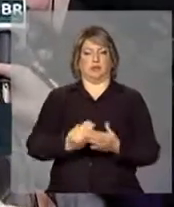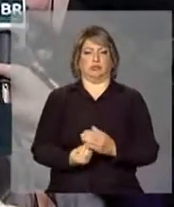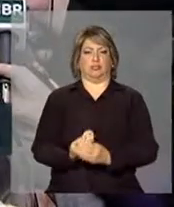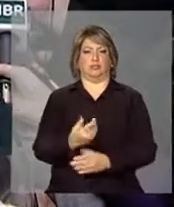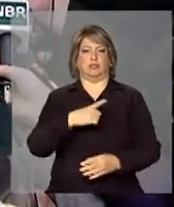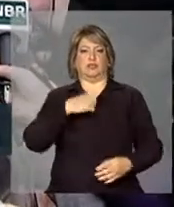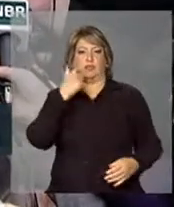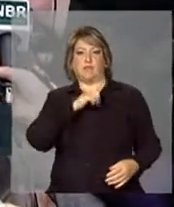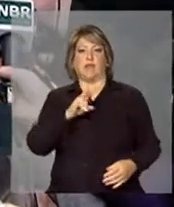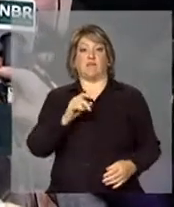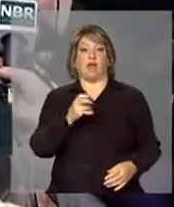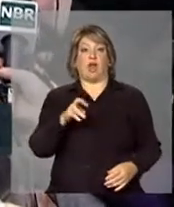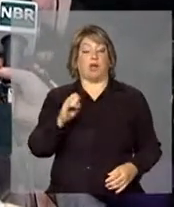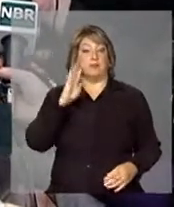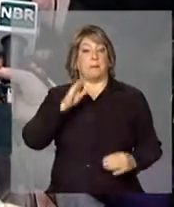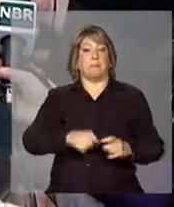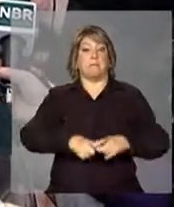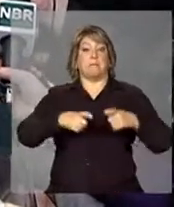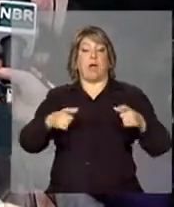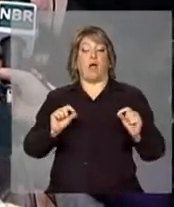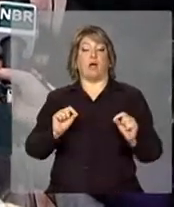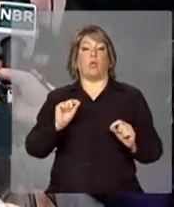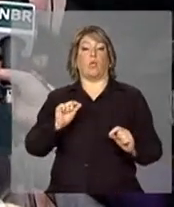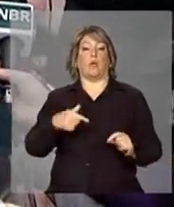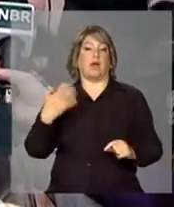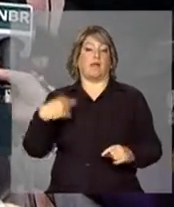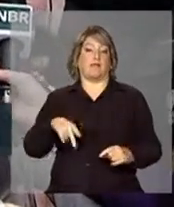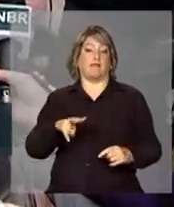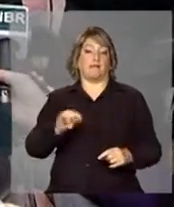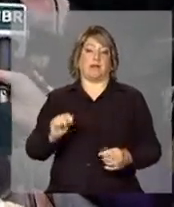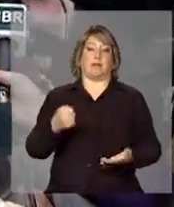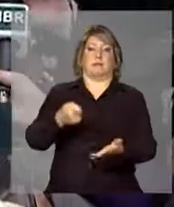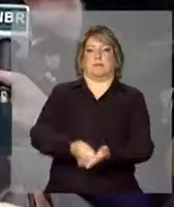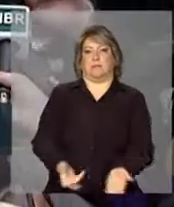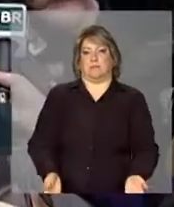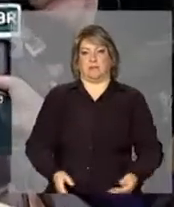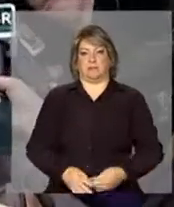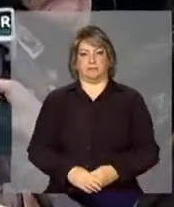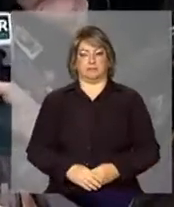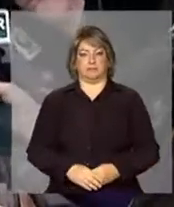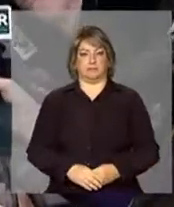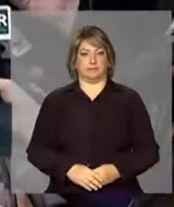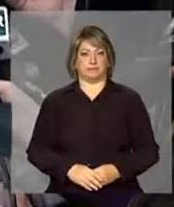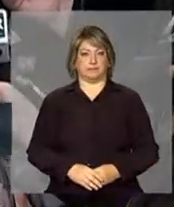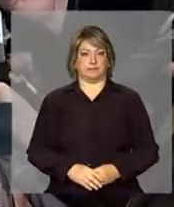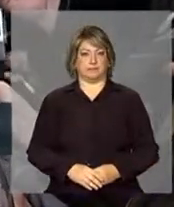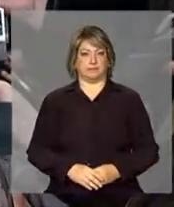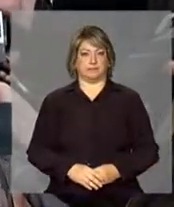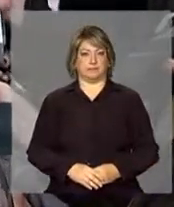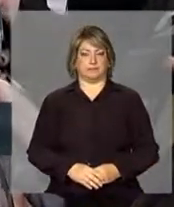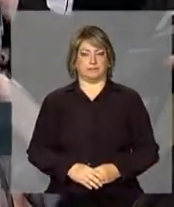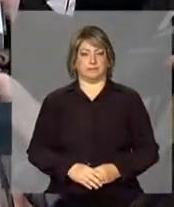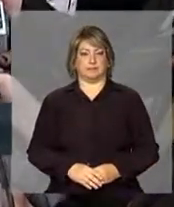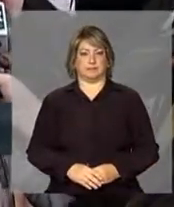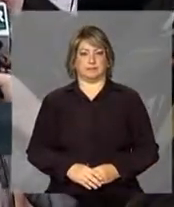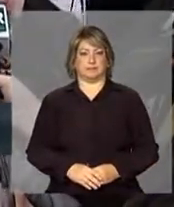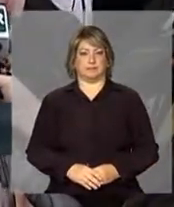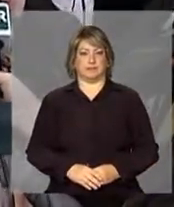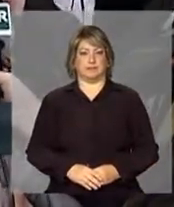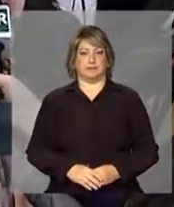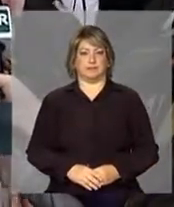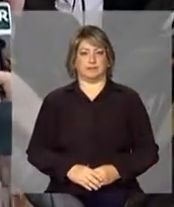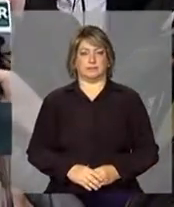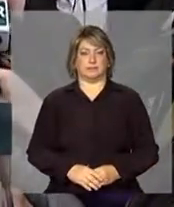com valores maiores do que aqueles que seriam pagos. O senhor é a favor da criação do superfície, ministro? O senhor é a favor da criação